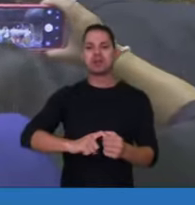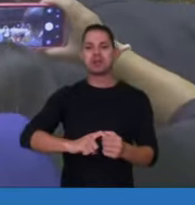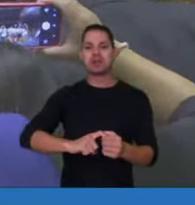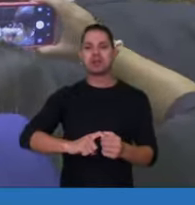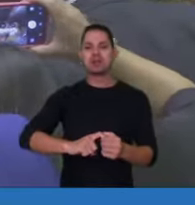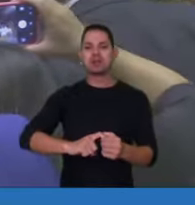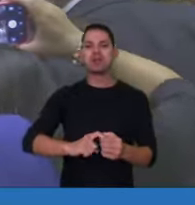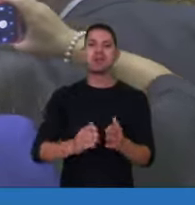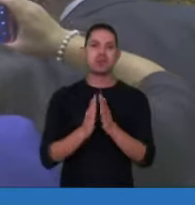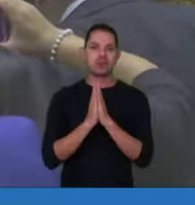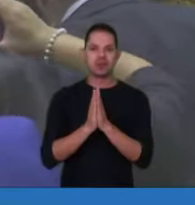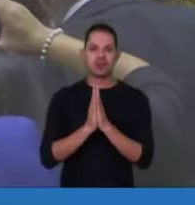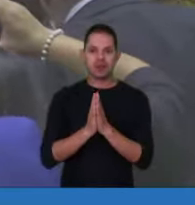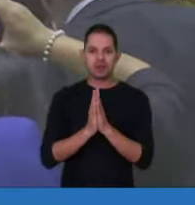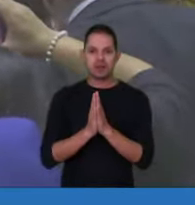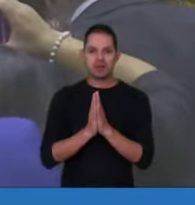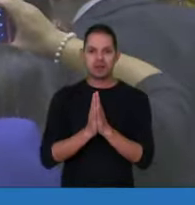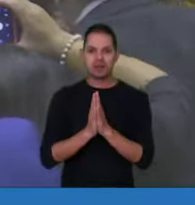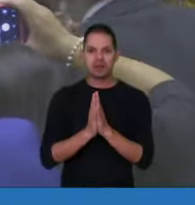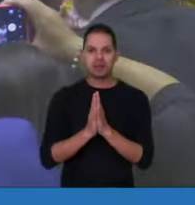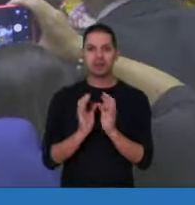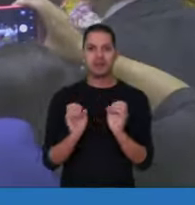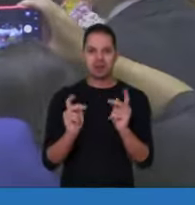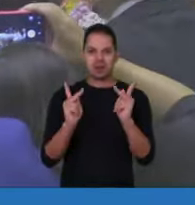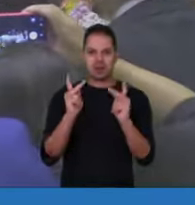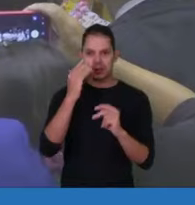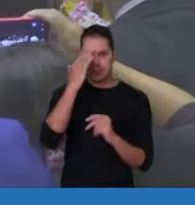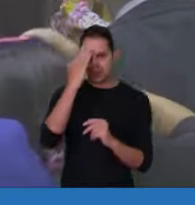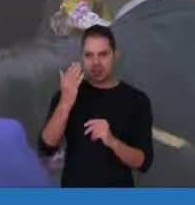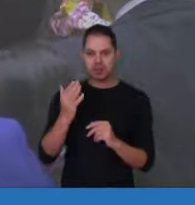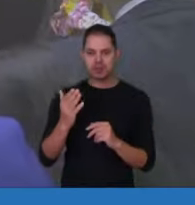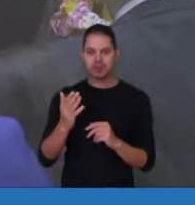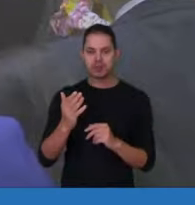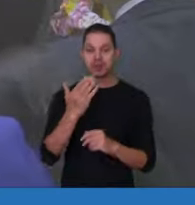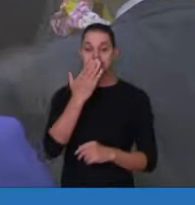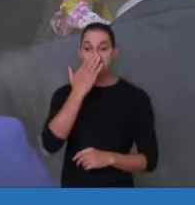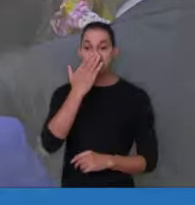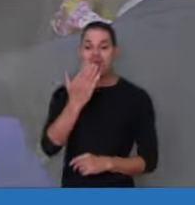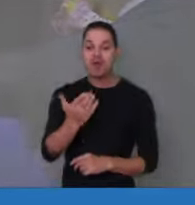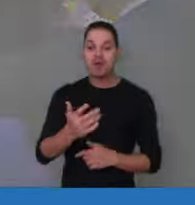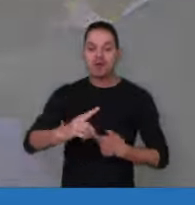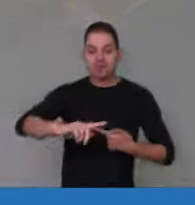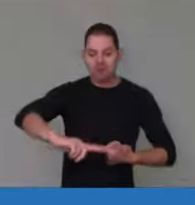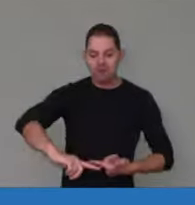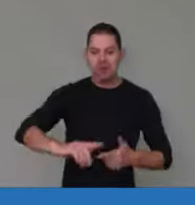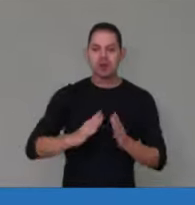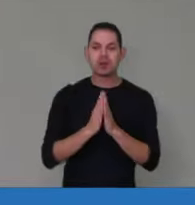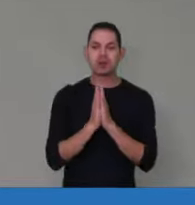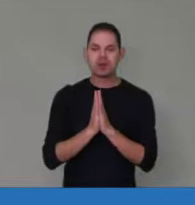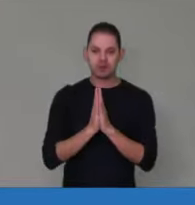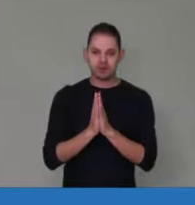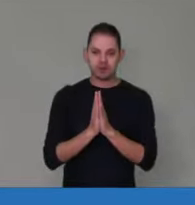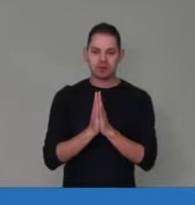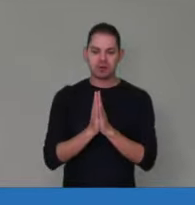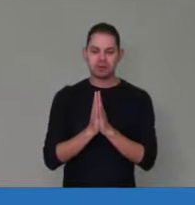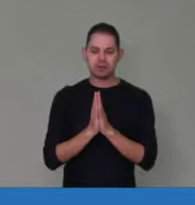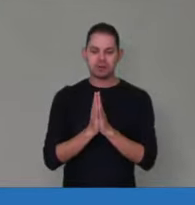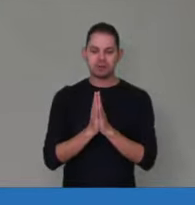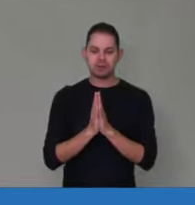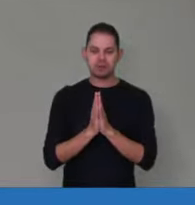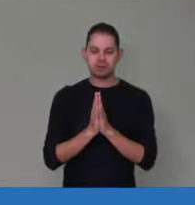favor. Ok, eu agradeço, mas coloca na frente, por gentileza, e licença tem que ser dada para